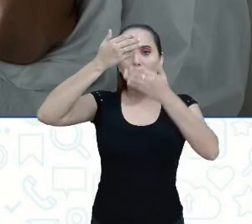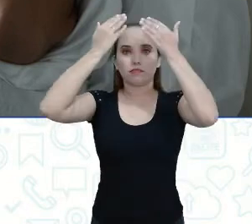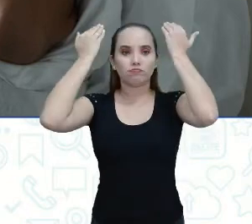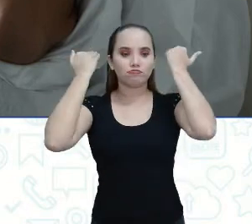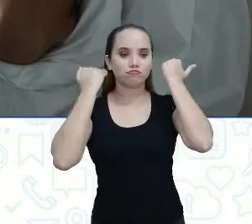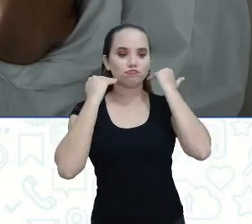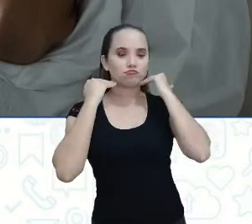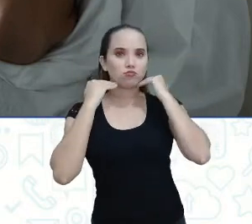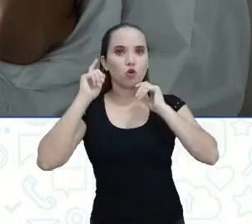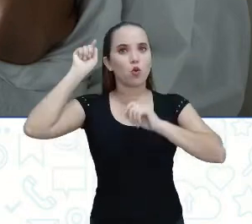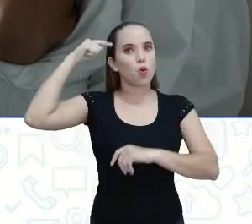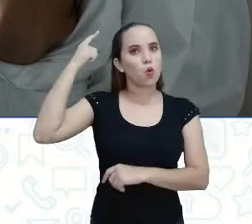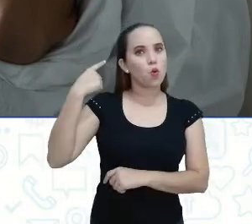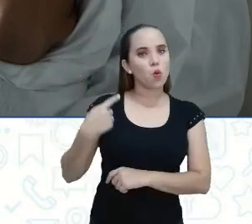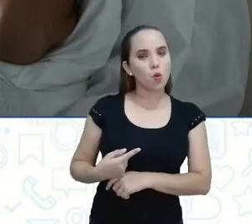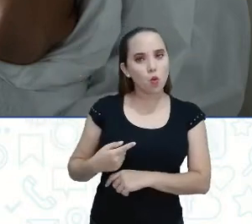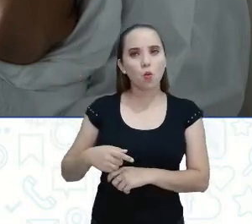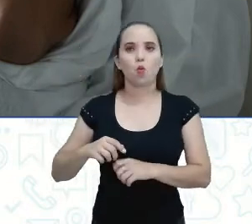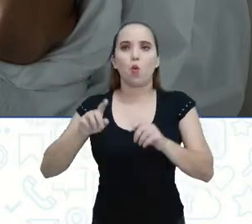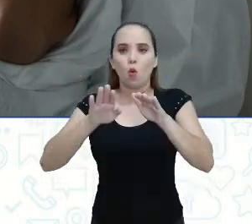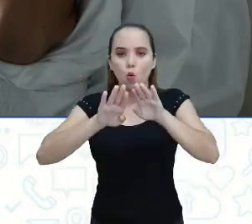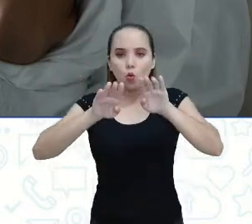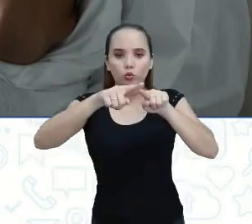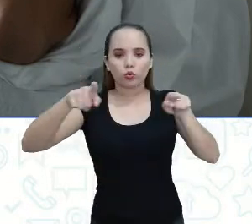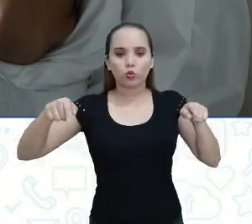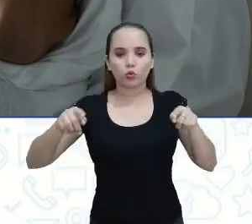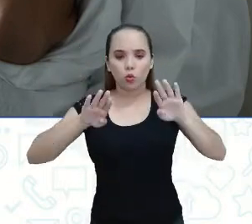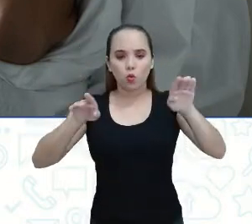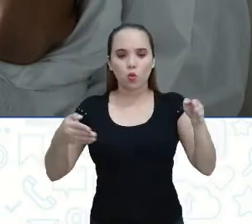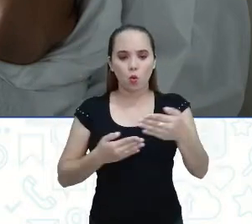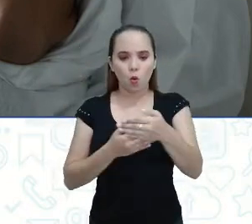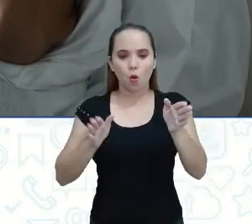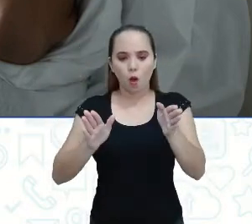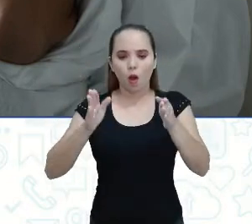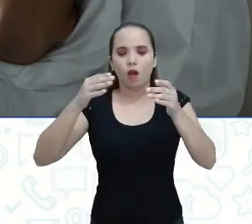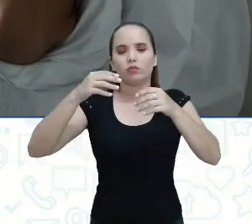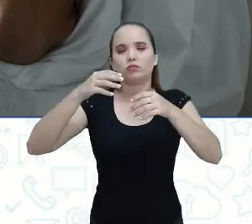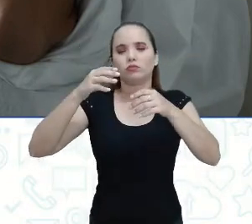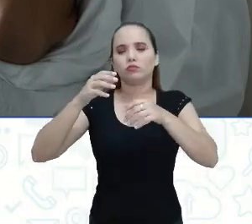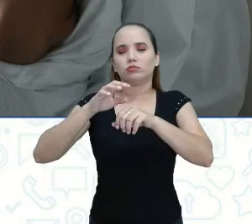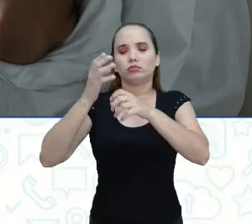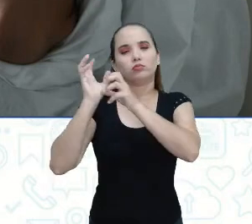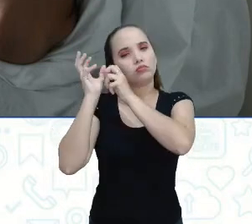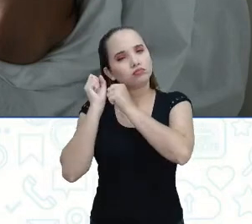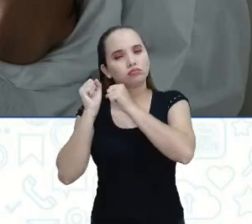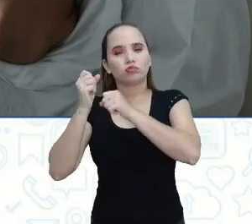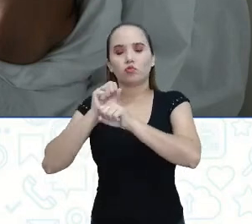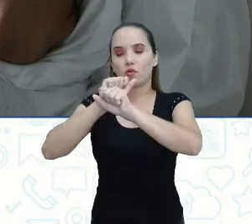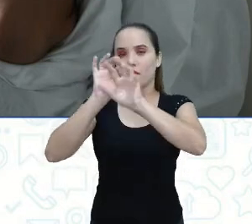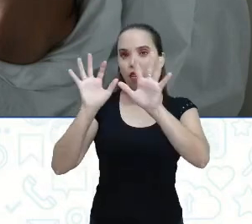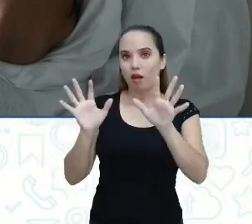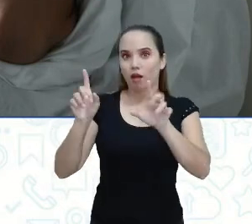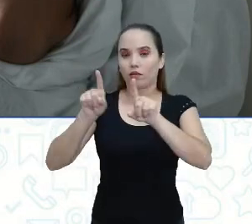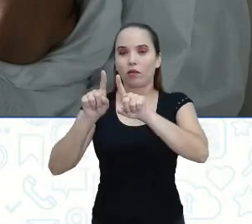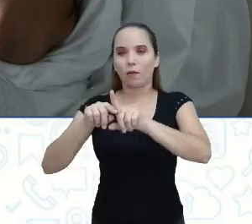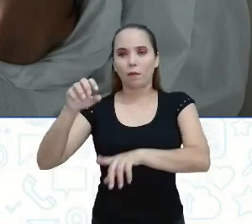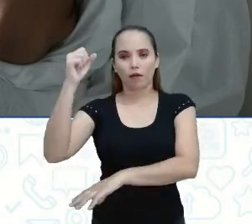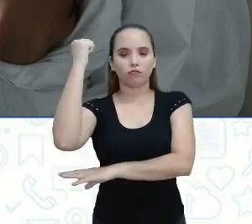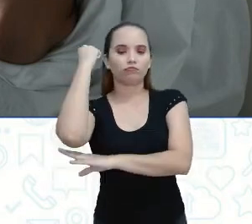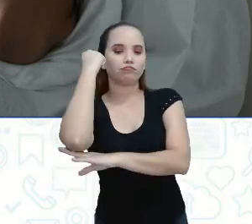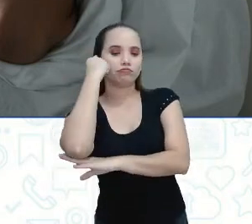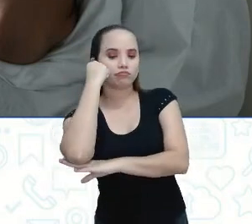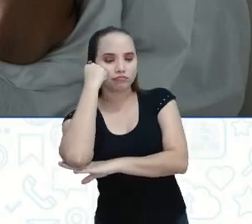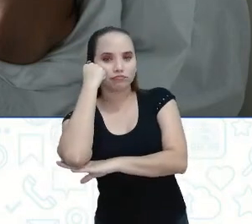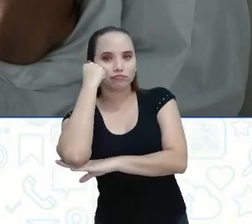crespos, em um quarto claro, usando roupas claras, encostada na cabeceira, no travesseiro, lendo